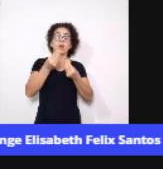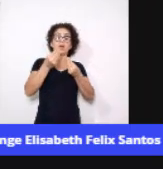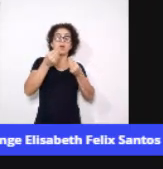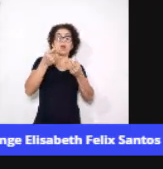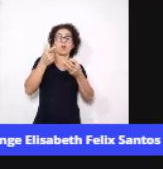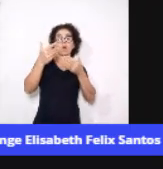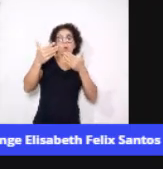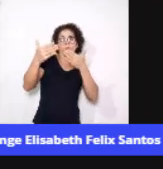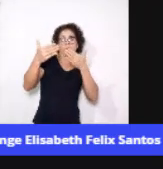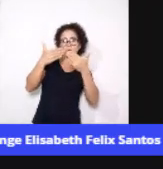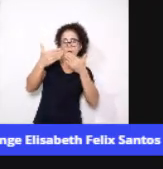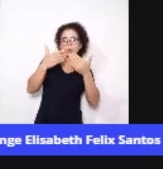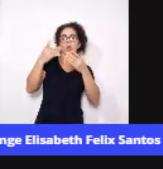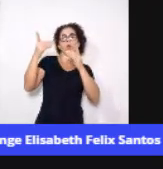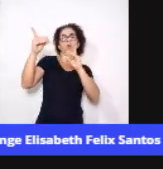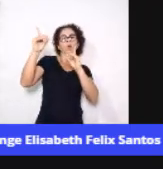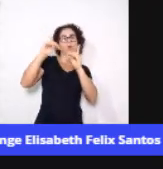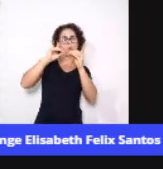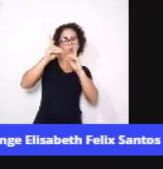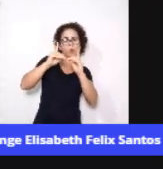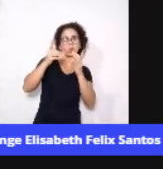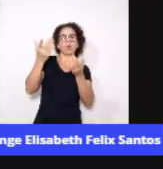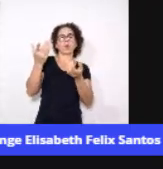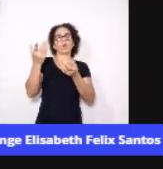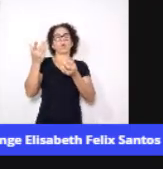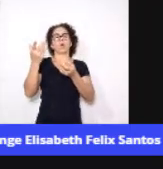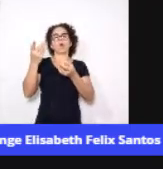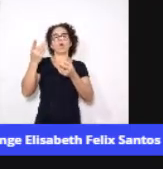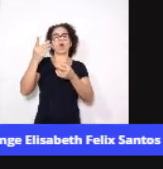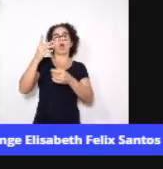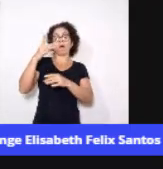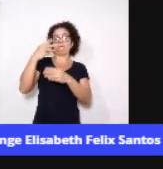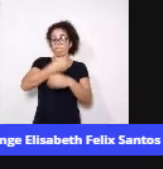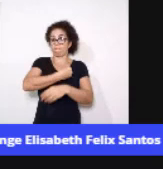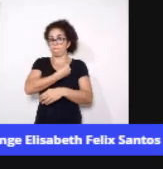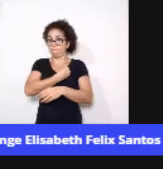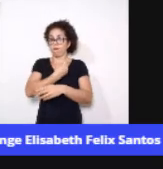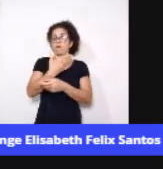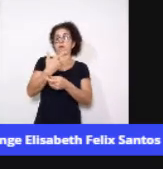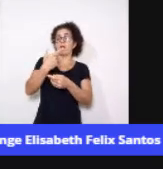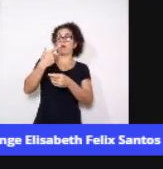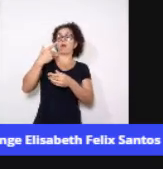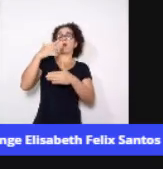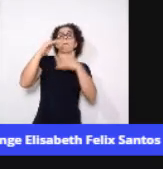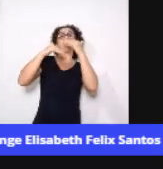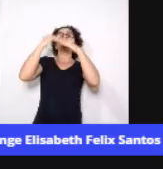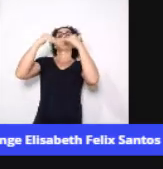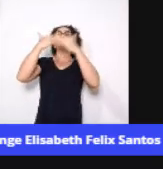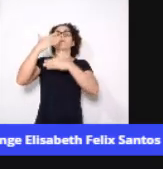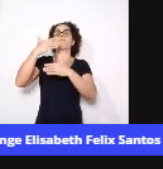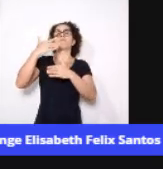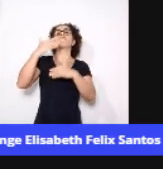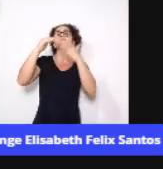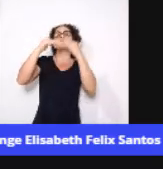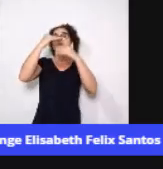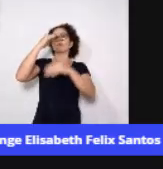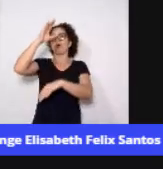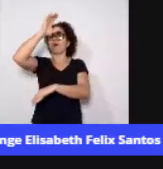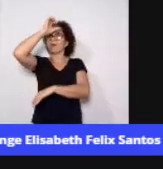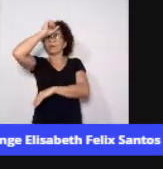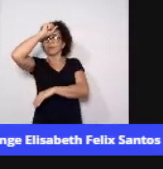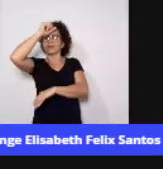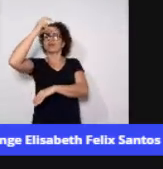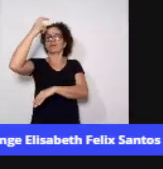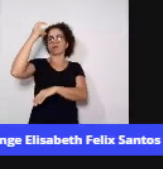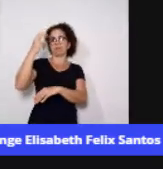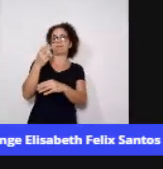diálogo, da compreensão do outro, da realidade, você promove a escrita, ou seja, a produção do conhecimento, né? O